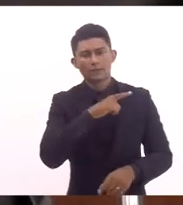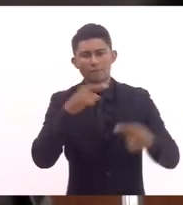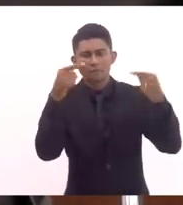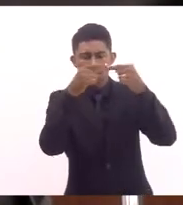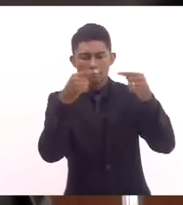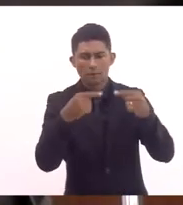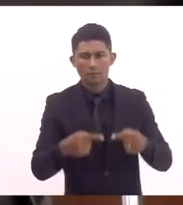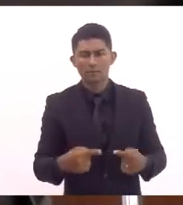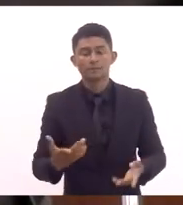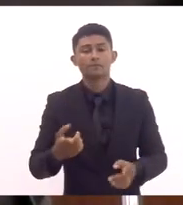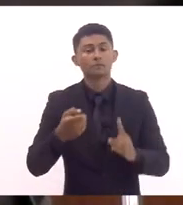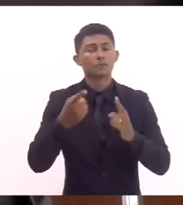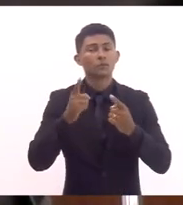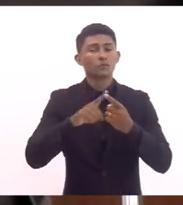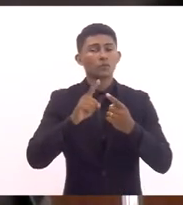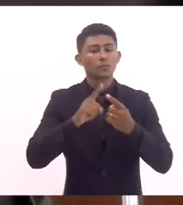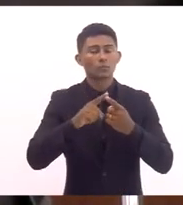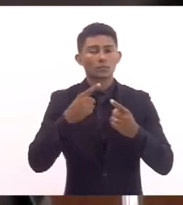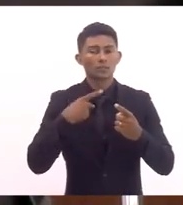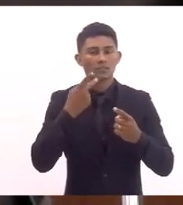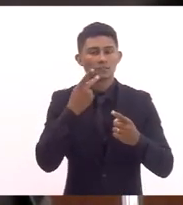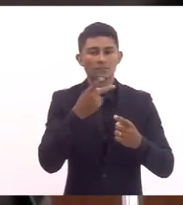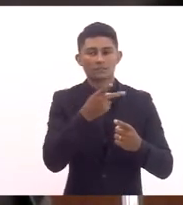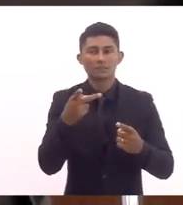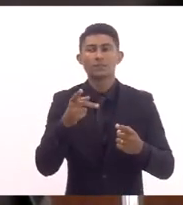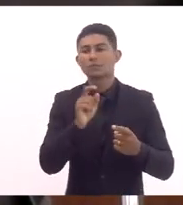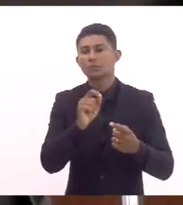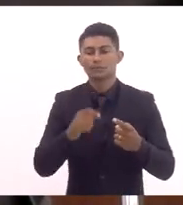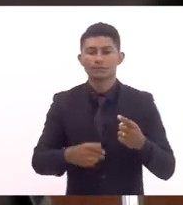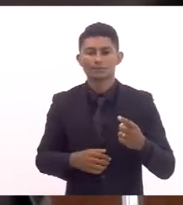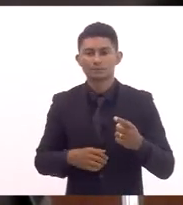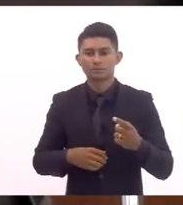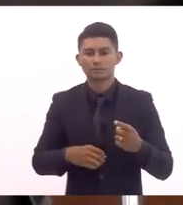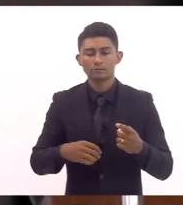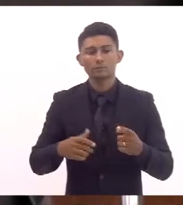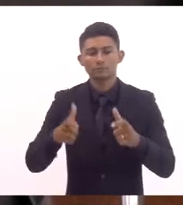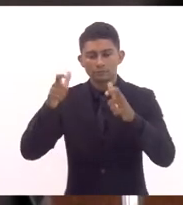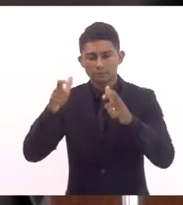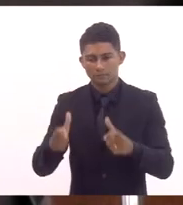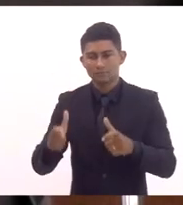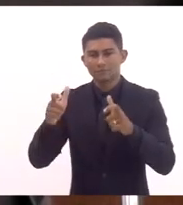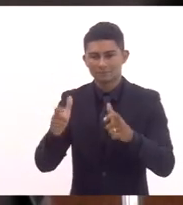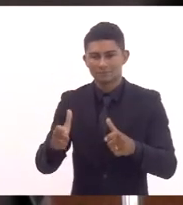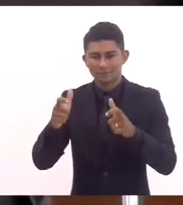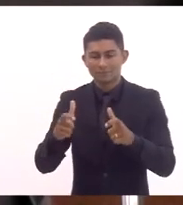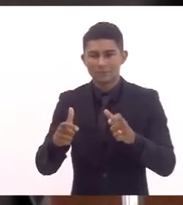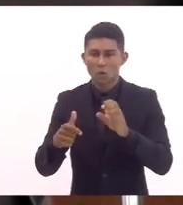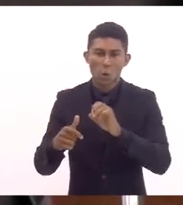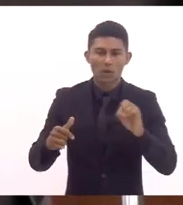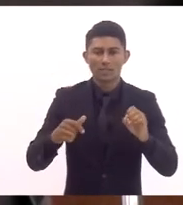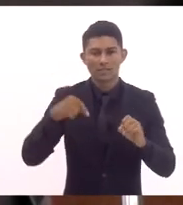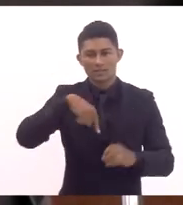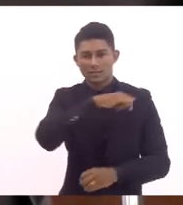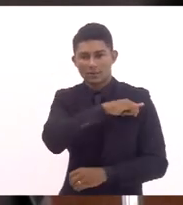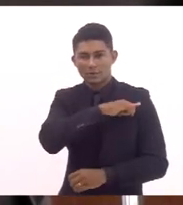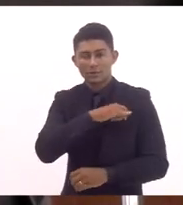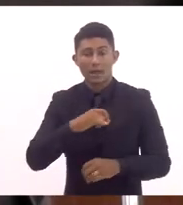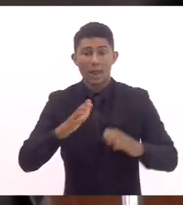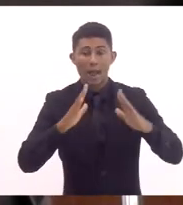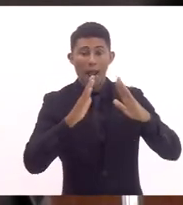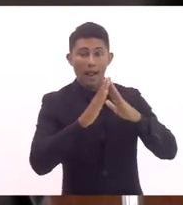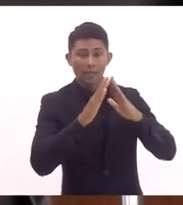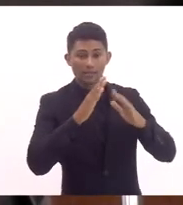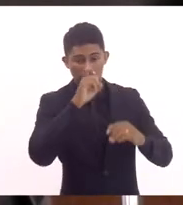que eu quero destacar que eu não sei se foi falada por que não peguei no início é que o noroeste Fluminense Continua sem ter uma maternidade de alto risco